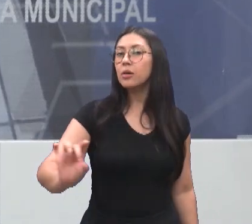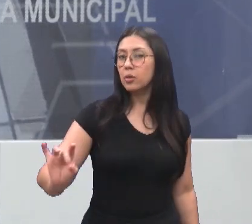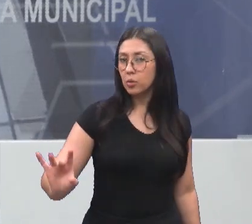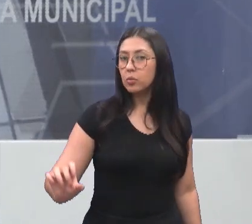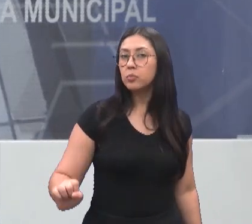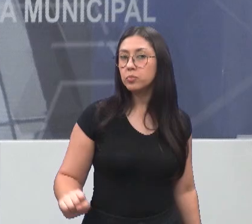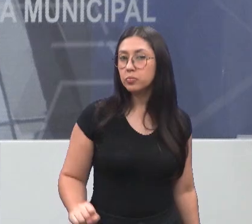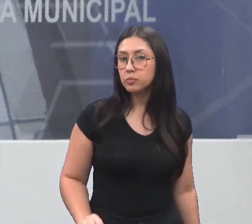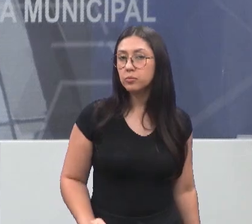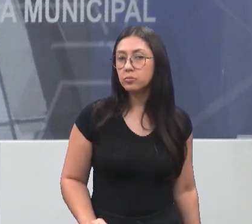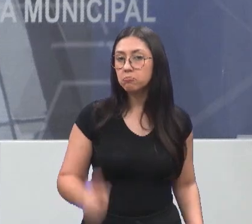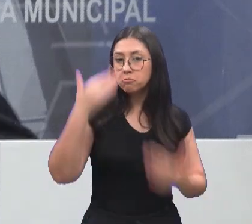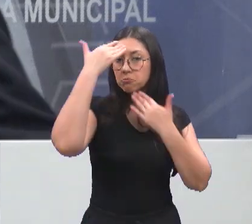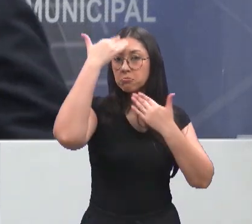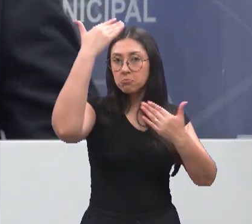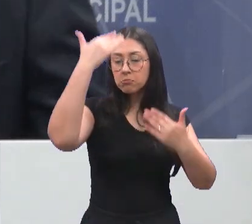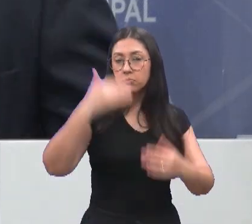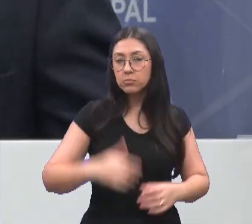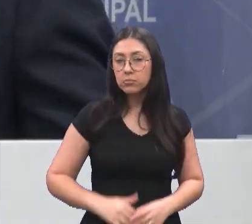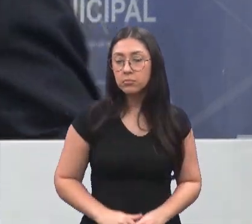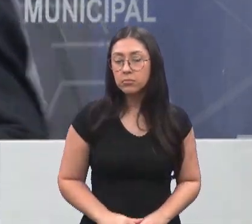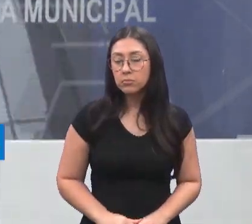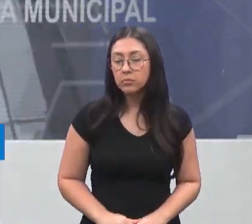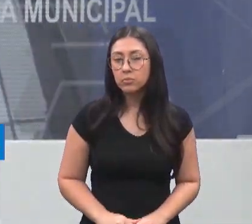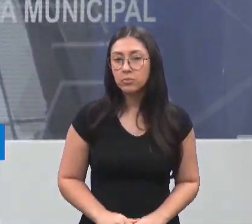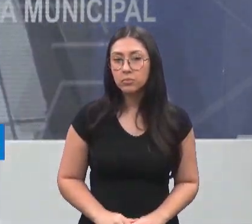corações. Obrigado.